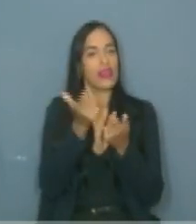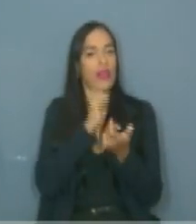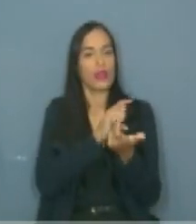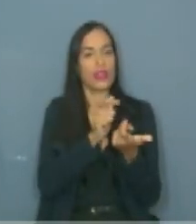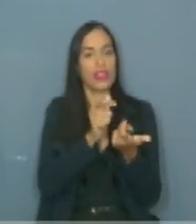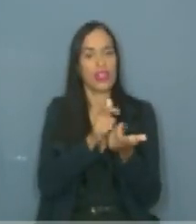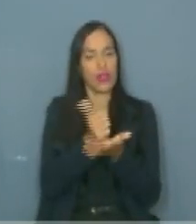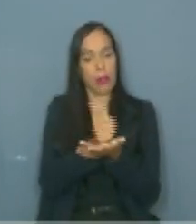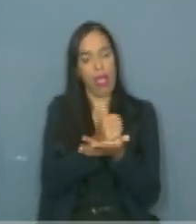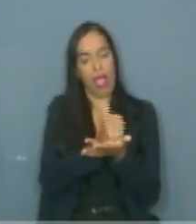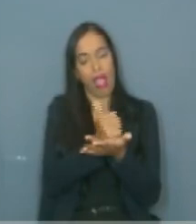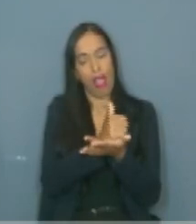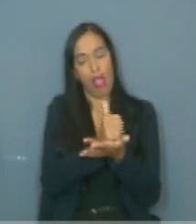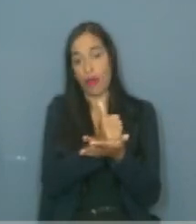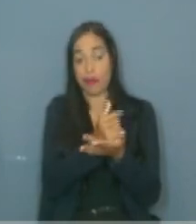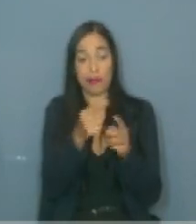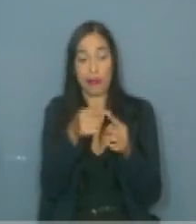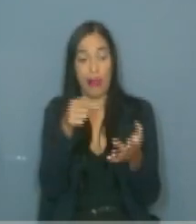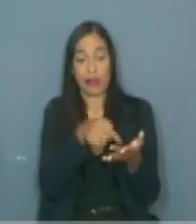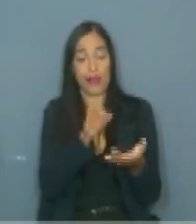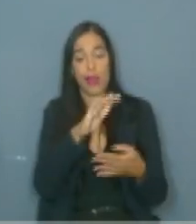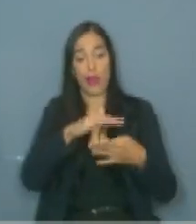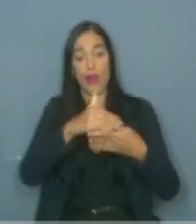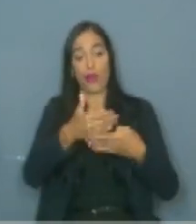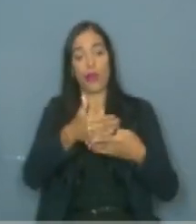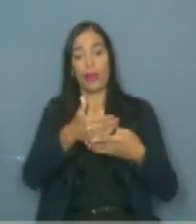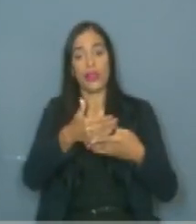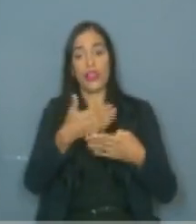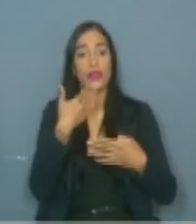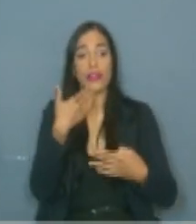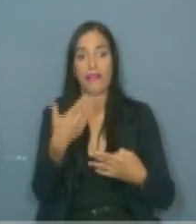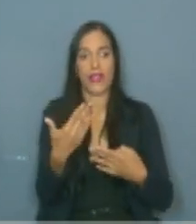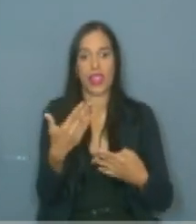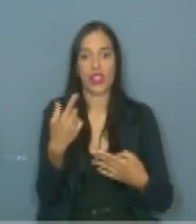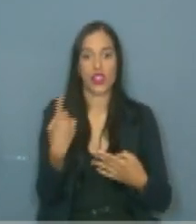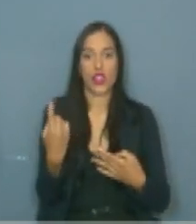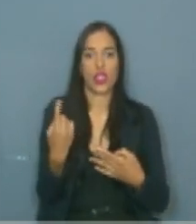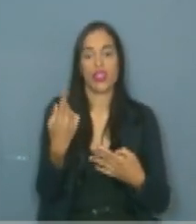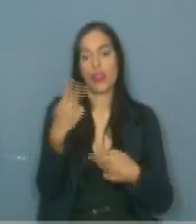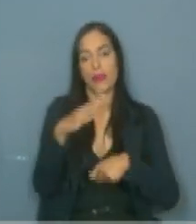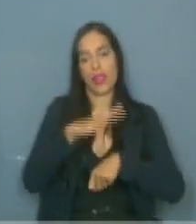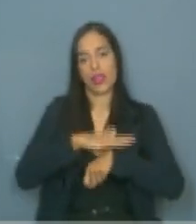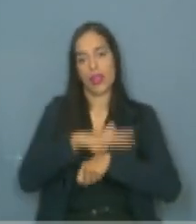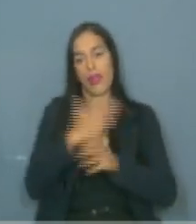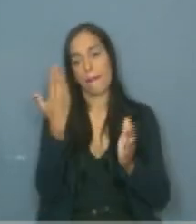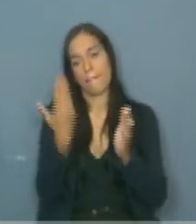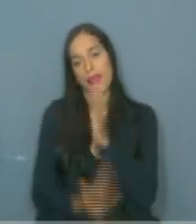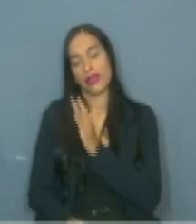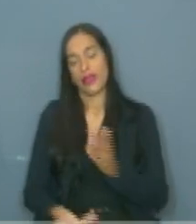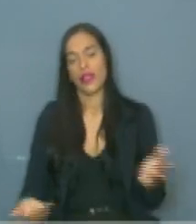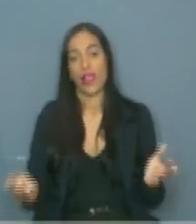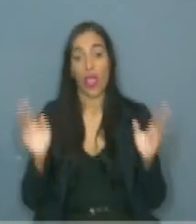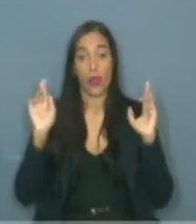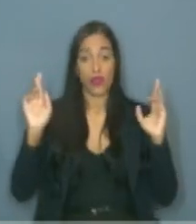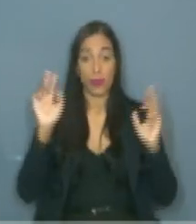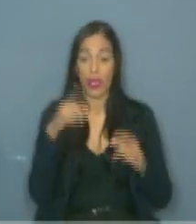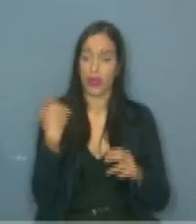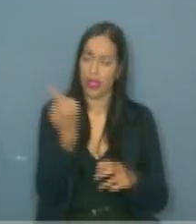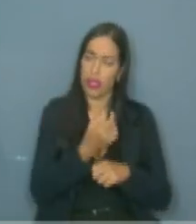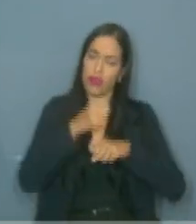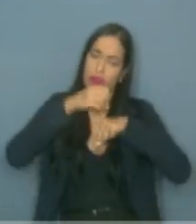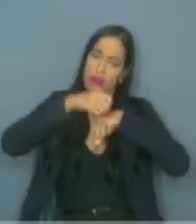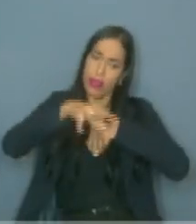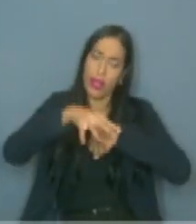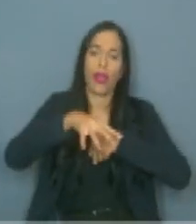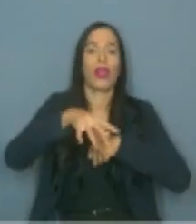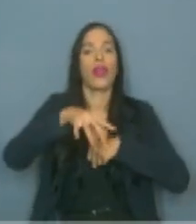correr, mas na verdade é apenas o computador que está jogando na sua frente e perdendo seu tempo. Né? Espero que a gente possa dar um recado, e